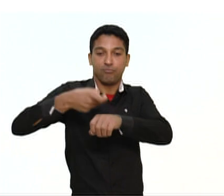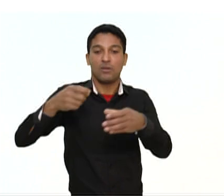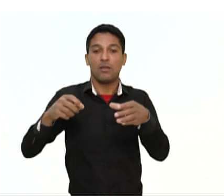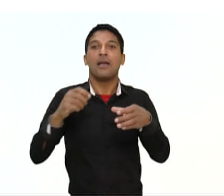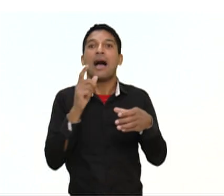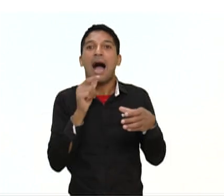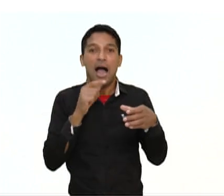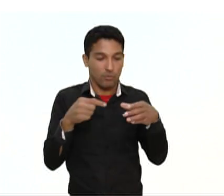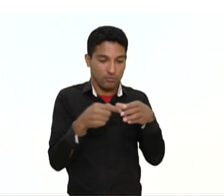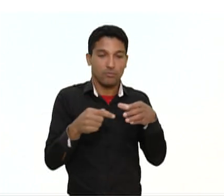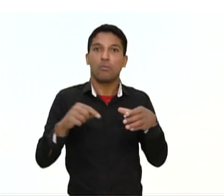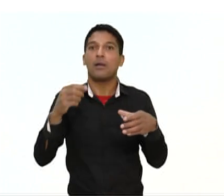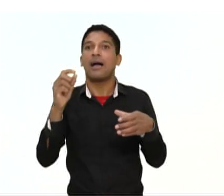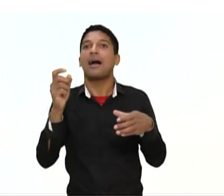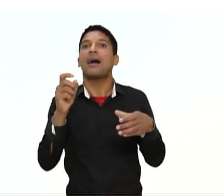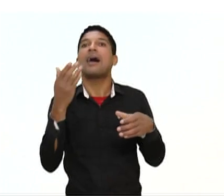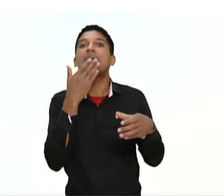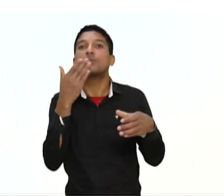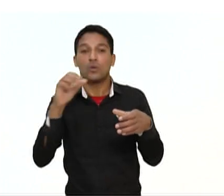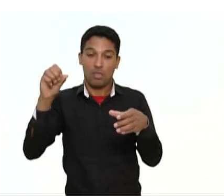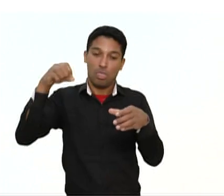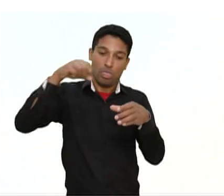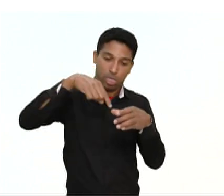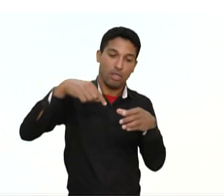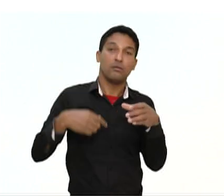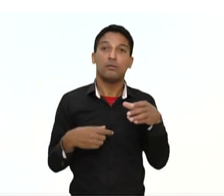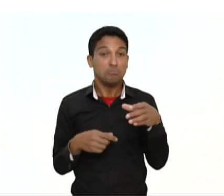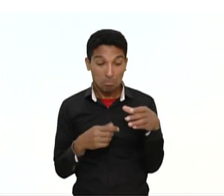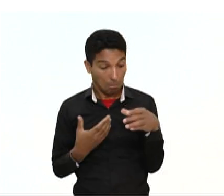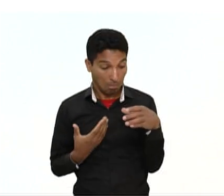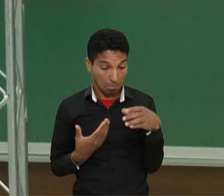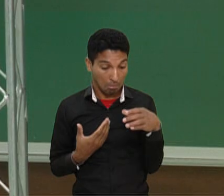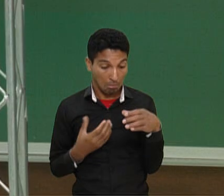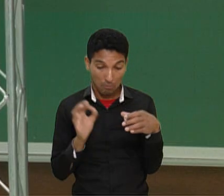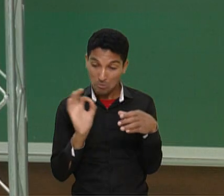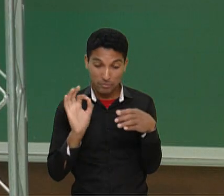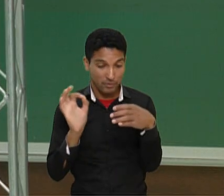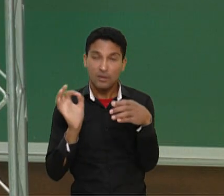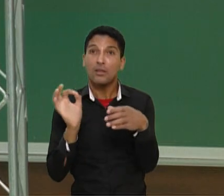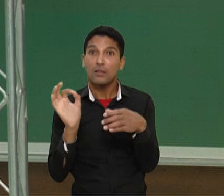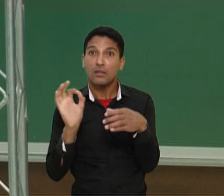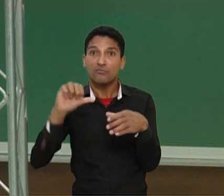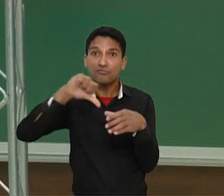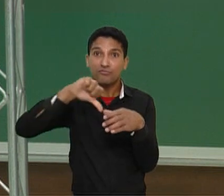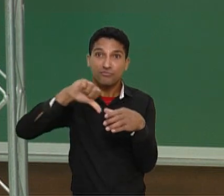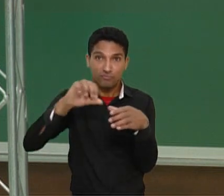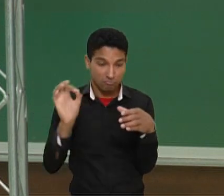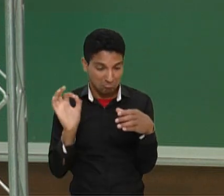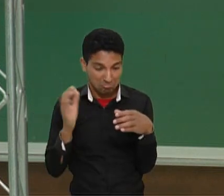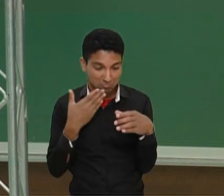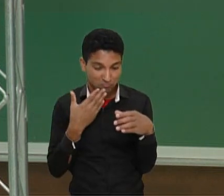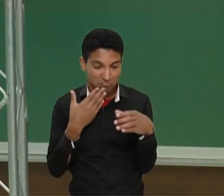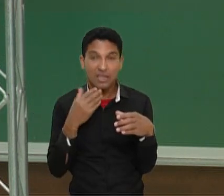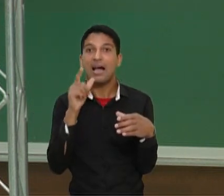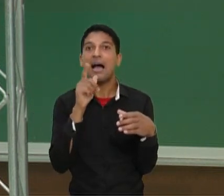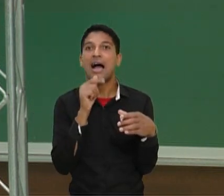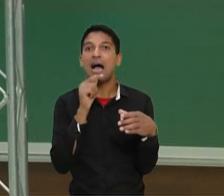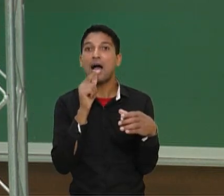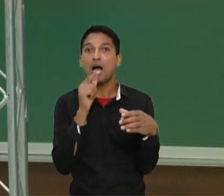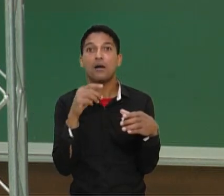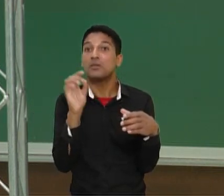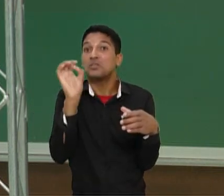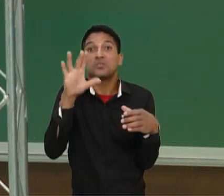água, o que vai acontecer? Nada. Não vai acontecer absolutamente nada. A água